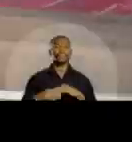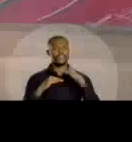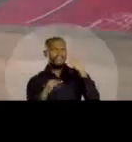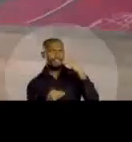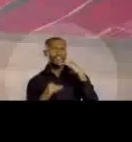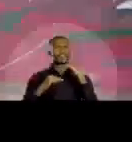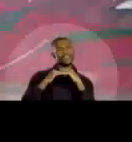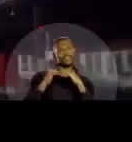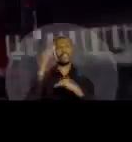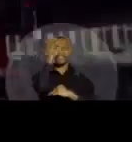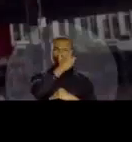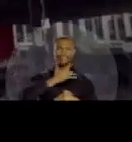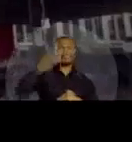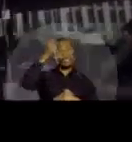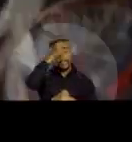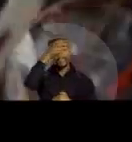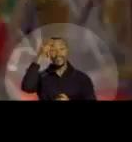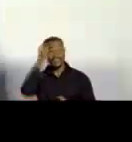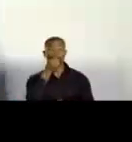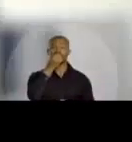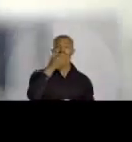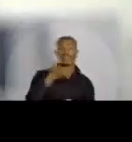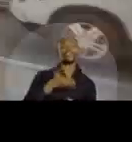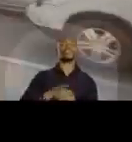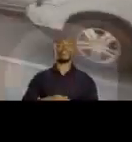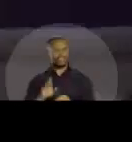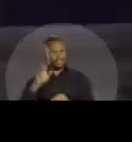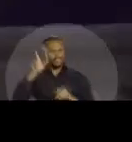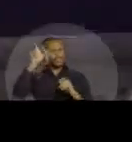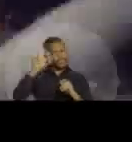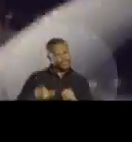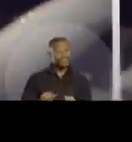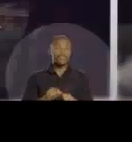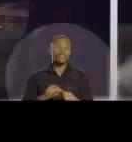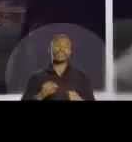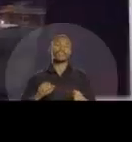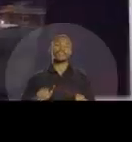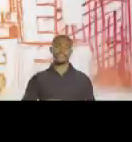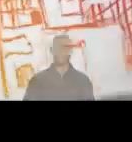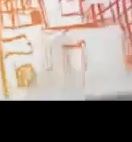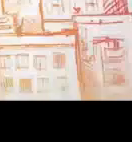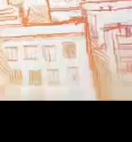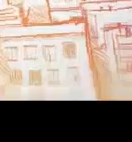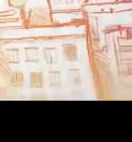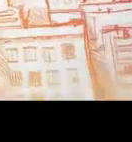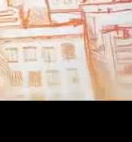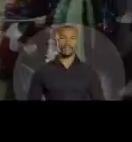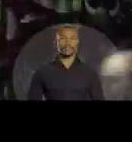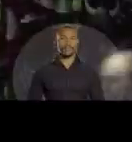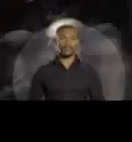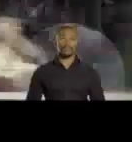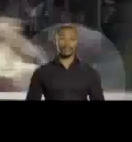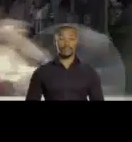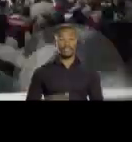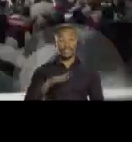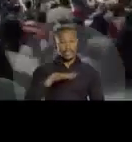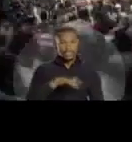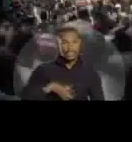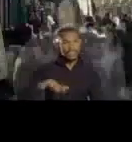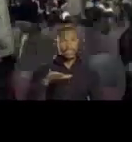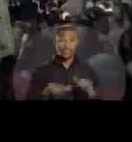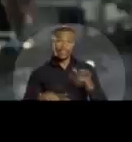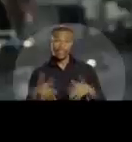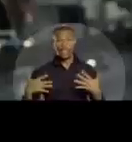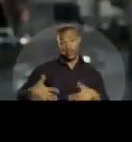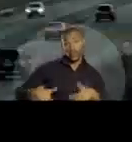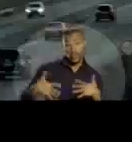lugar, cheio de mil possibilidades. Cidade sonho e mistério, cidade mãe da diversidade. Cidade que